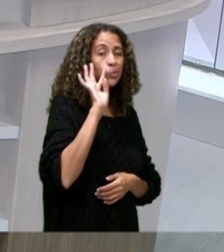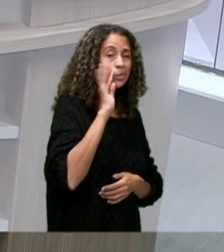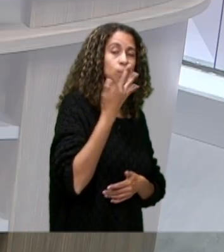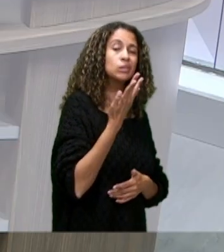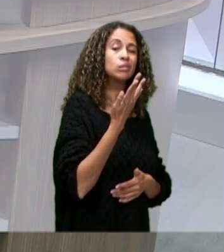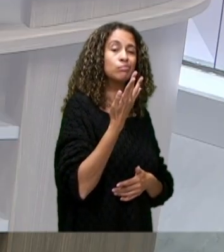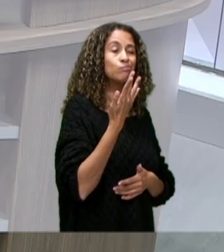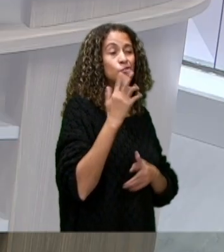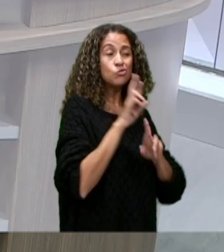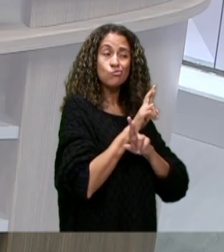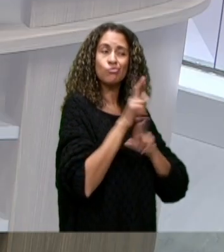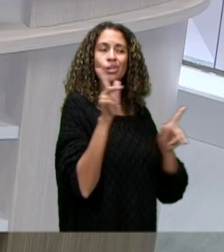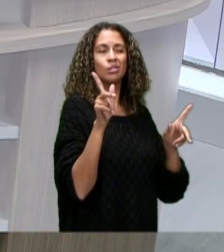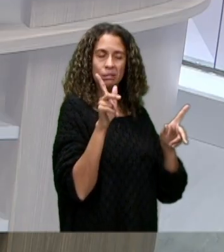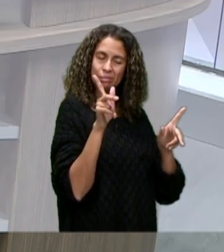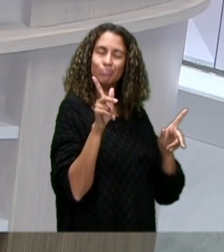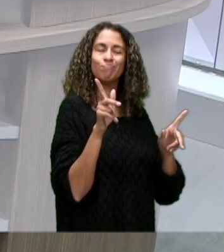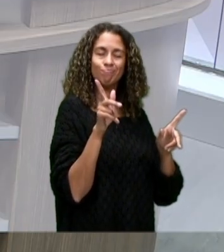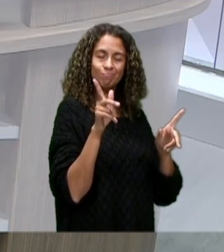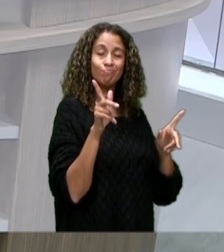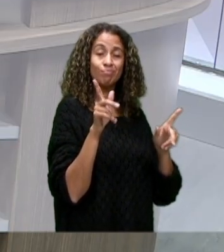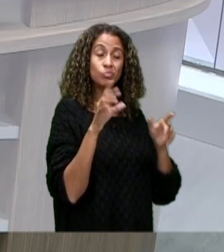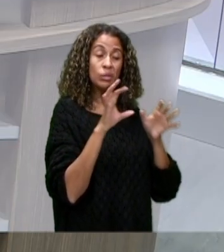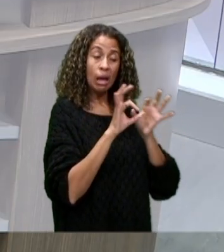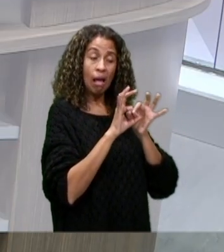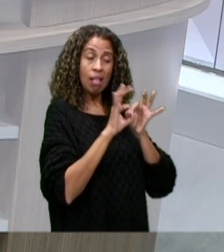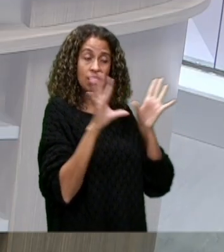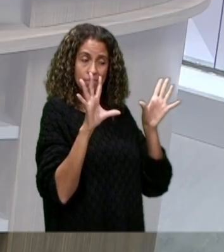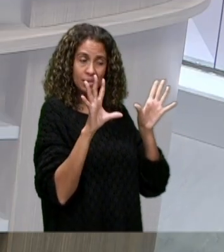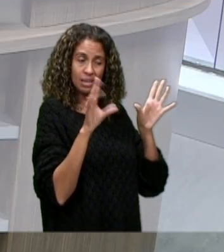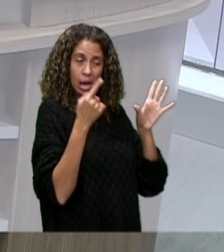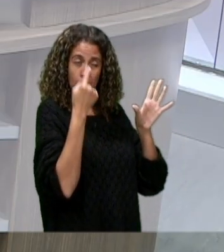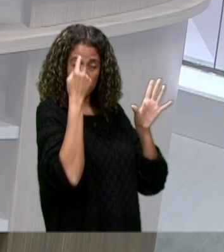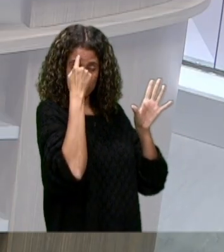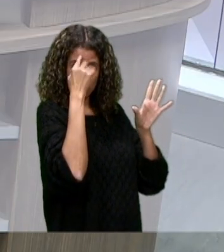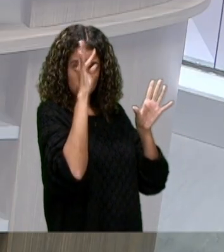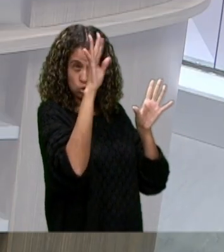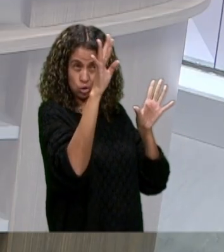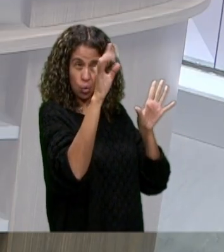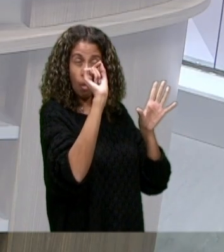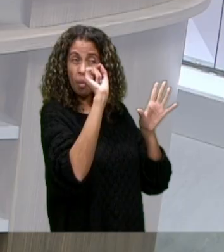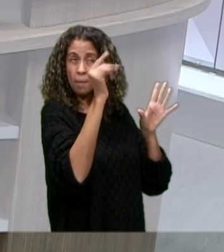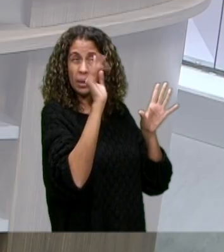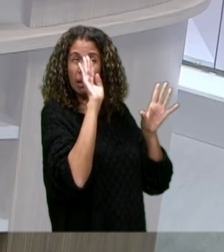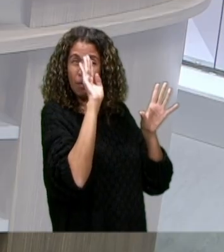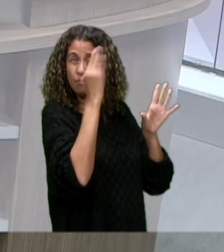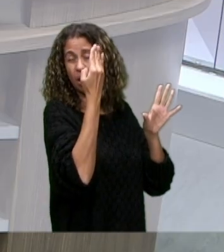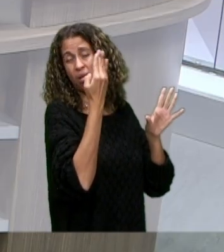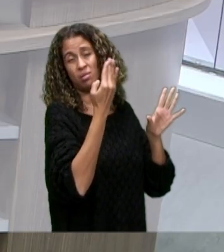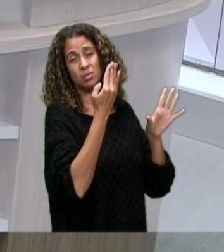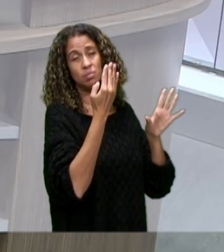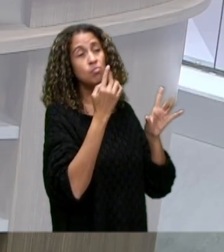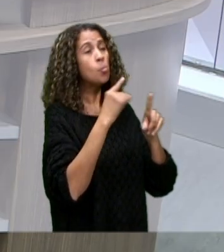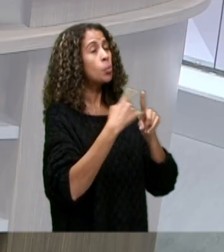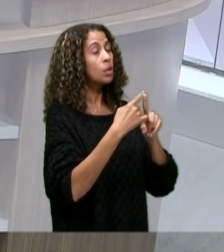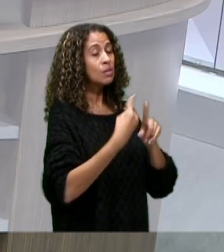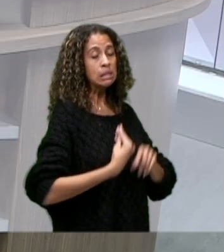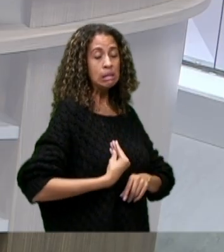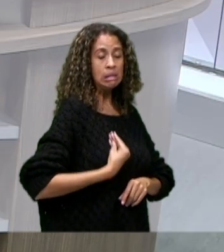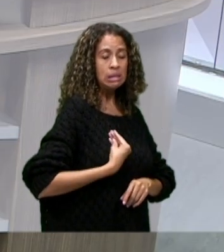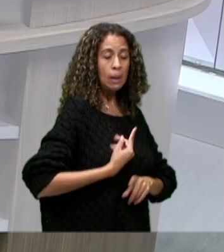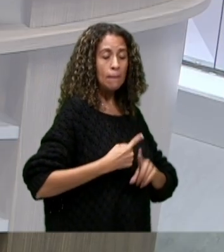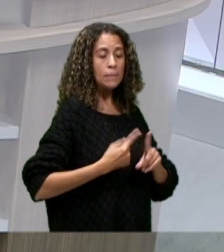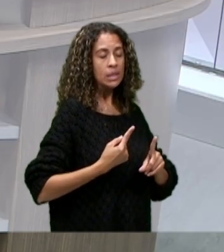foi o contrário. Foi meio o contrário. A liberdade aquela pregoada é uma falsa liberdade, porque você está ali, mas na verdade você não